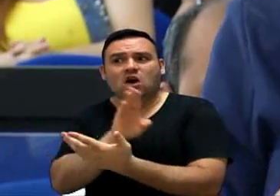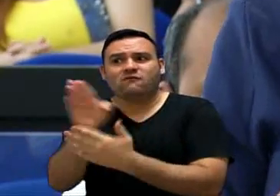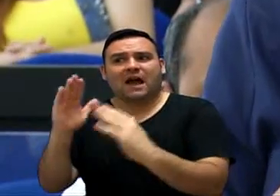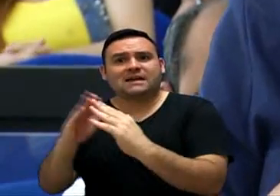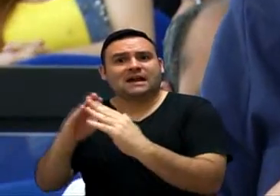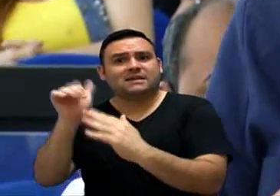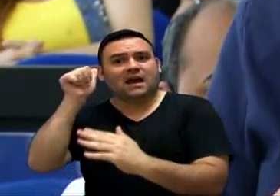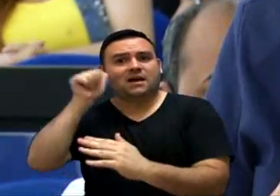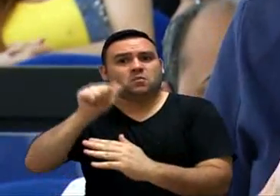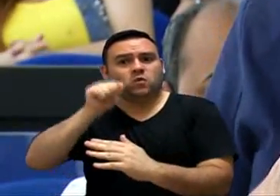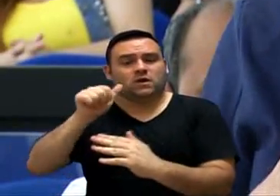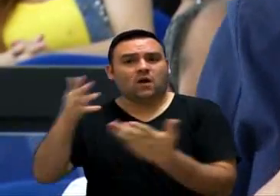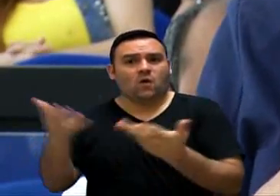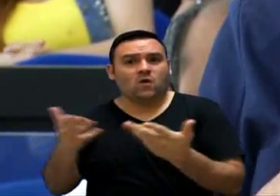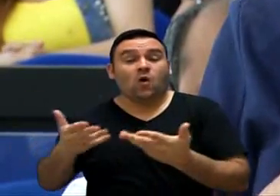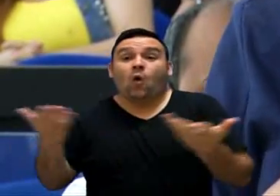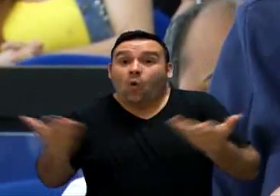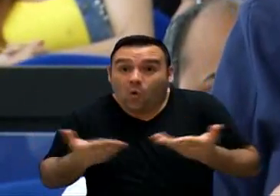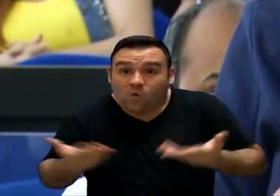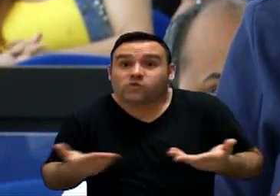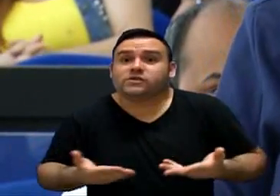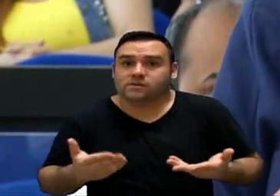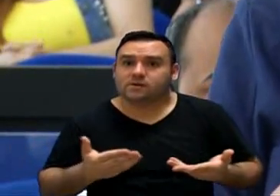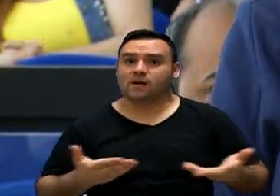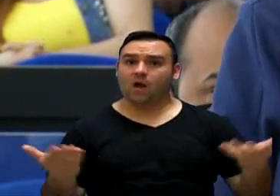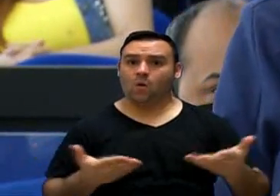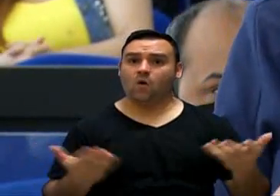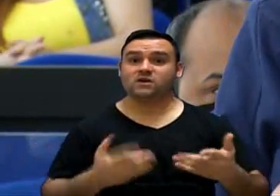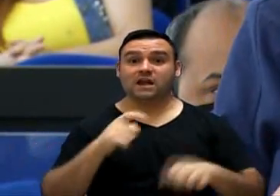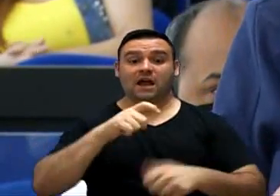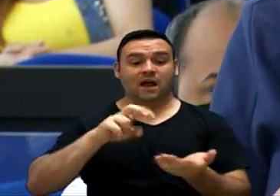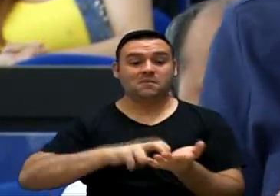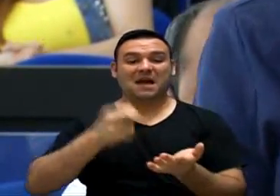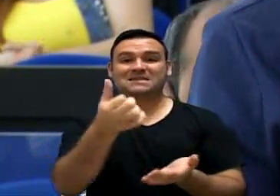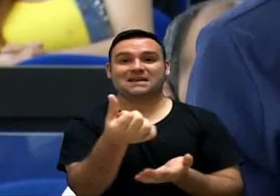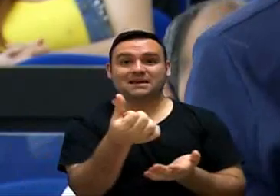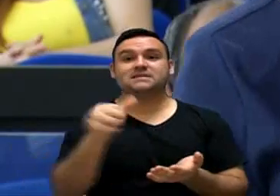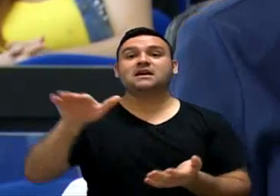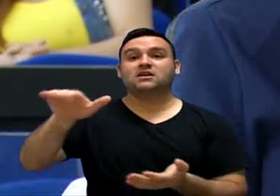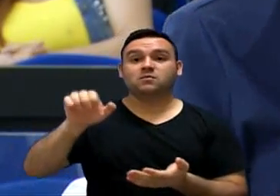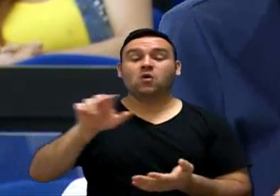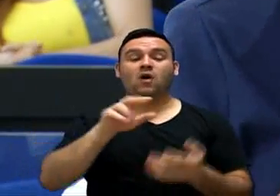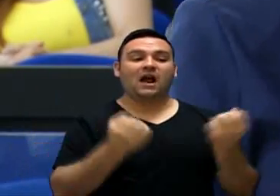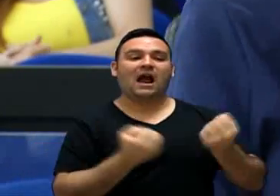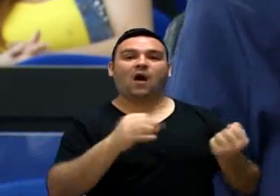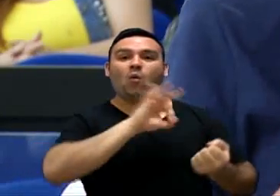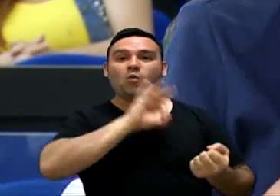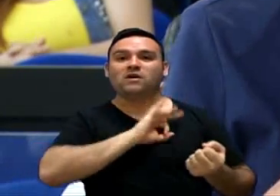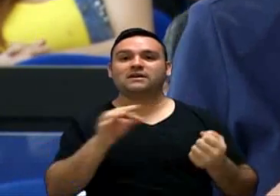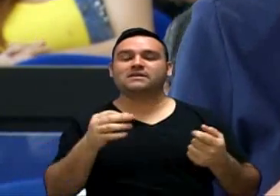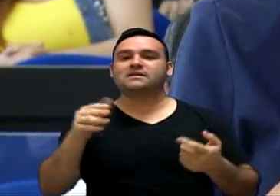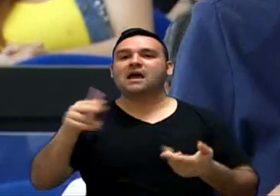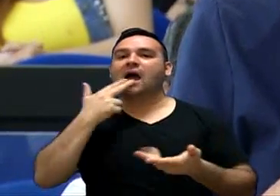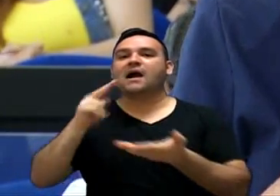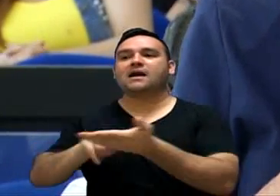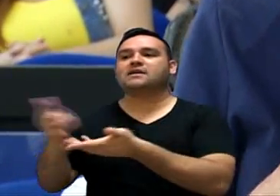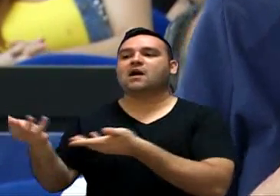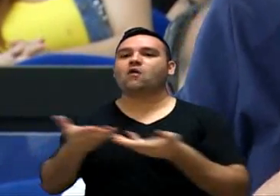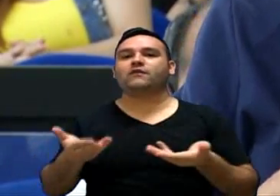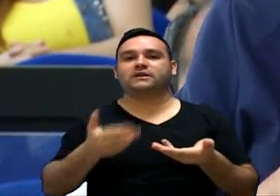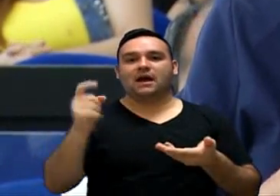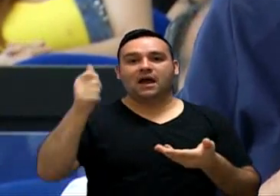porta da vice. Hoje, Donizete, vereador Donizete, 6 horas da manhã, convocou a Romu para entregar uma intimação para